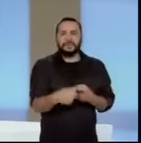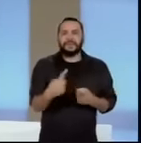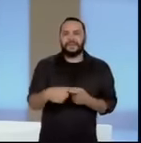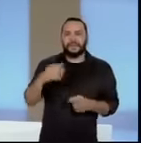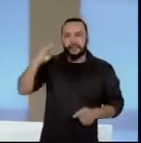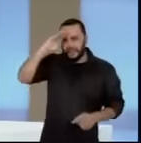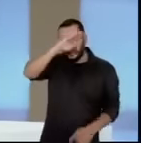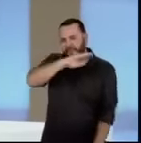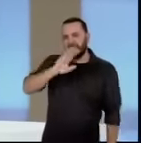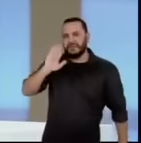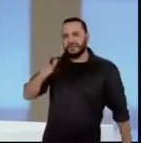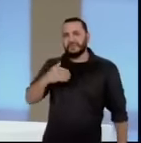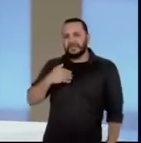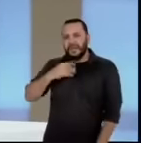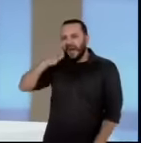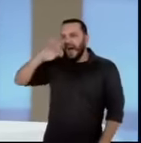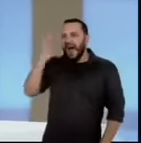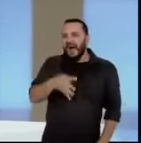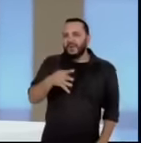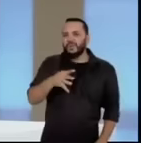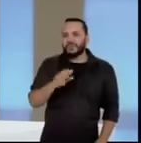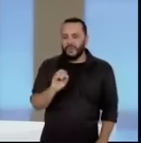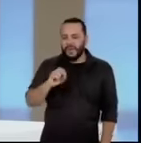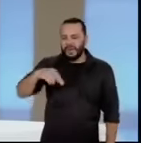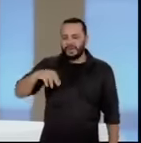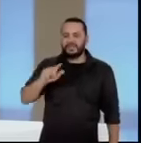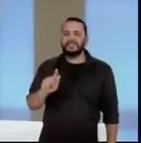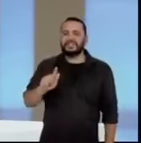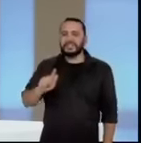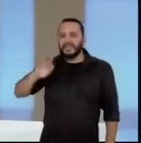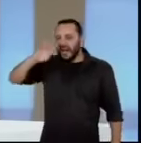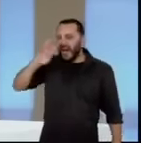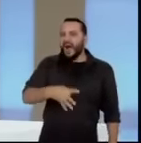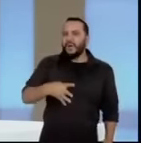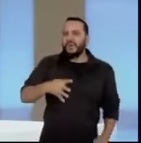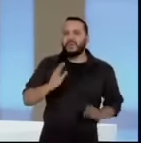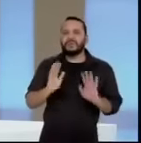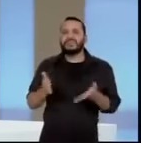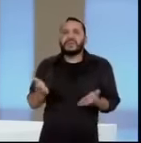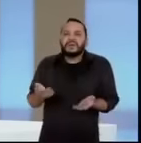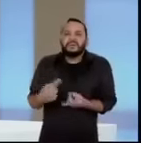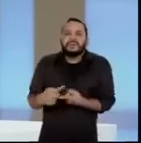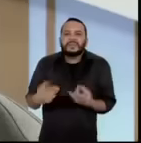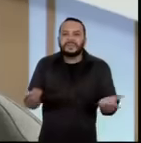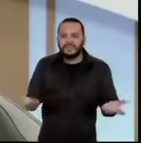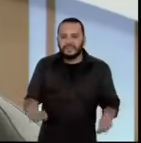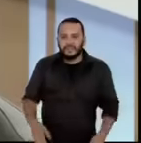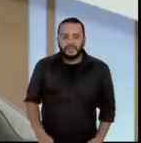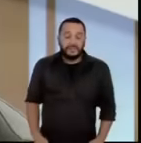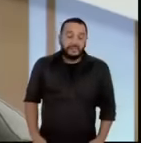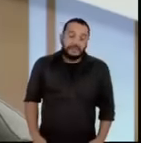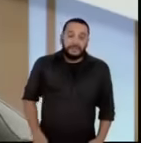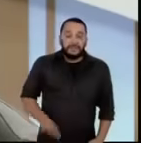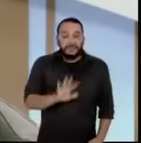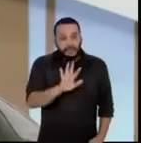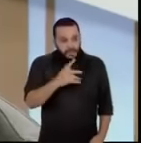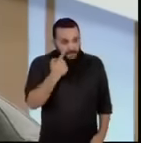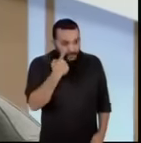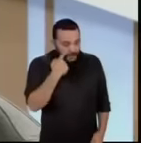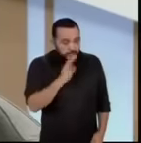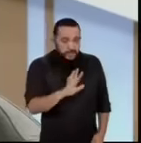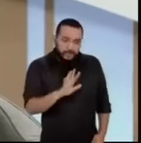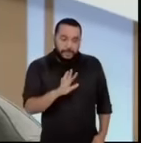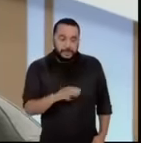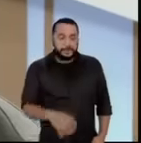saiu já de cara, antes de haver uma investigação, já falando em ONGs? Veja, há uma situação, a